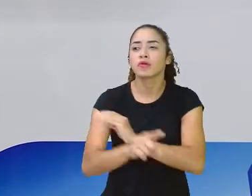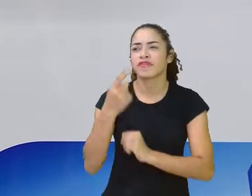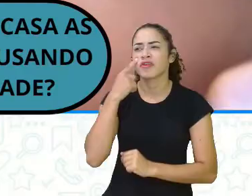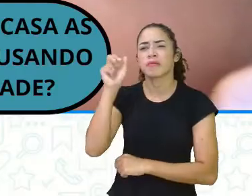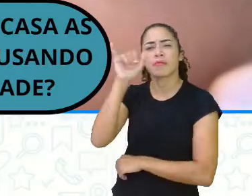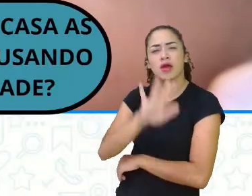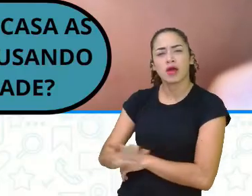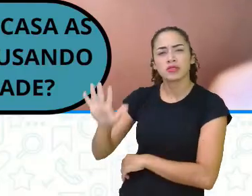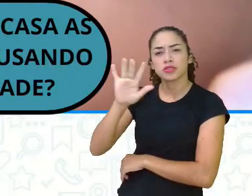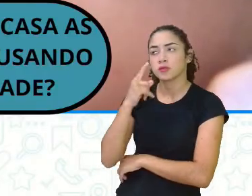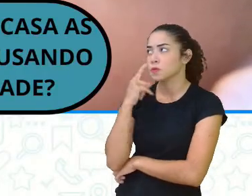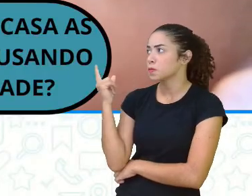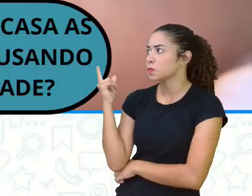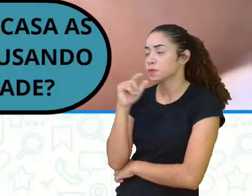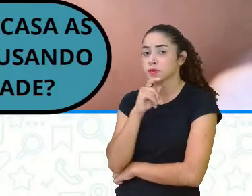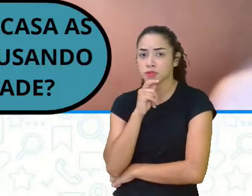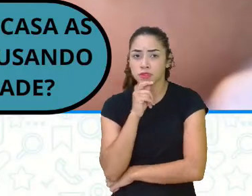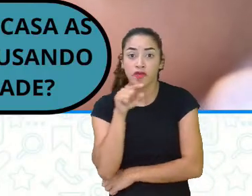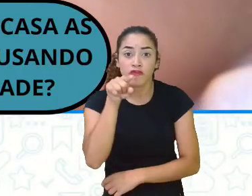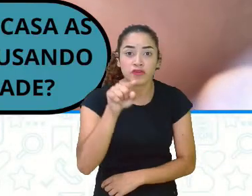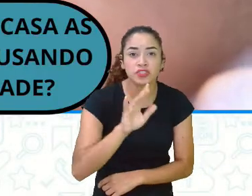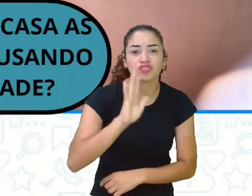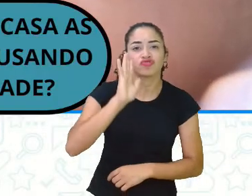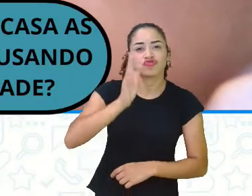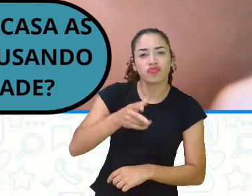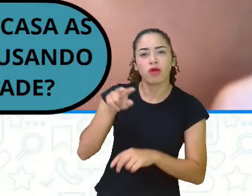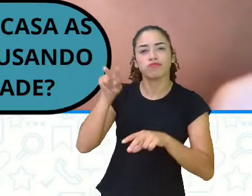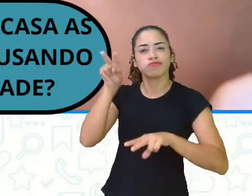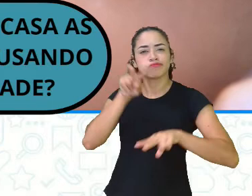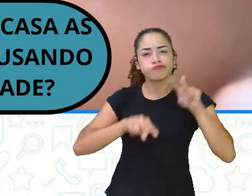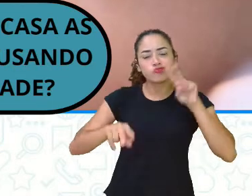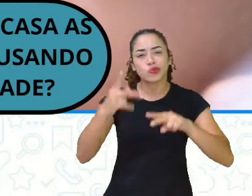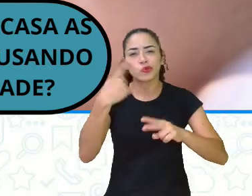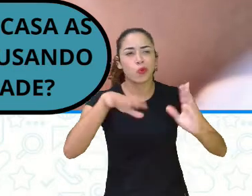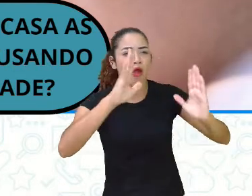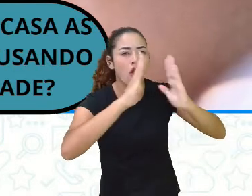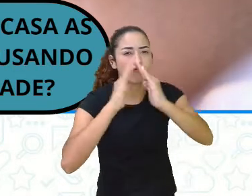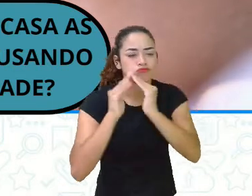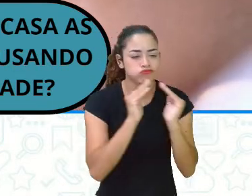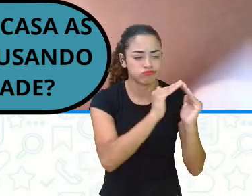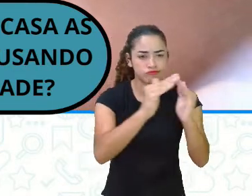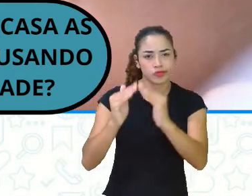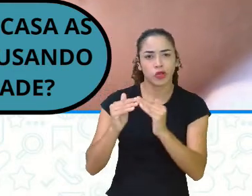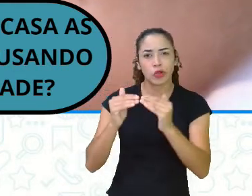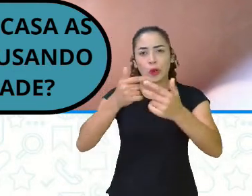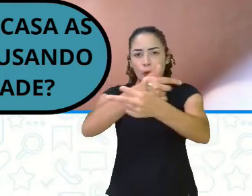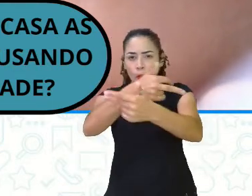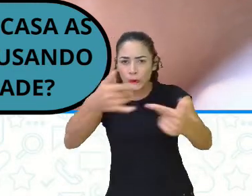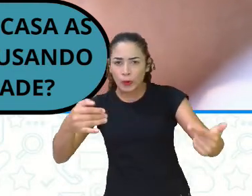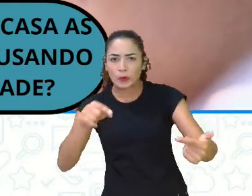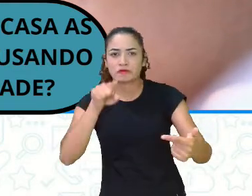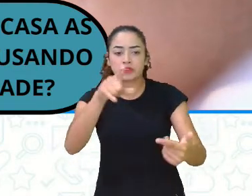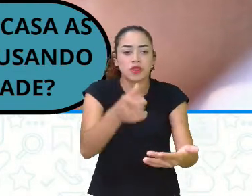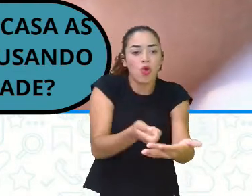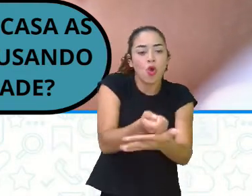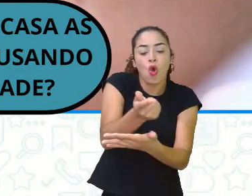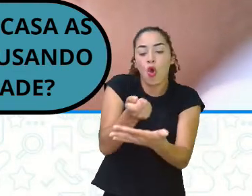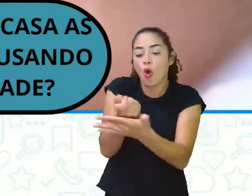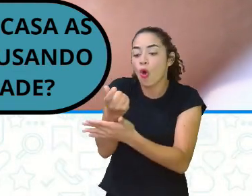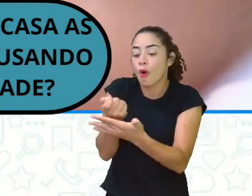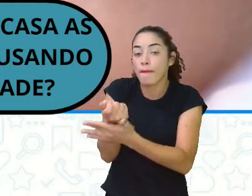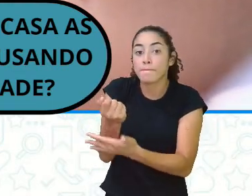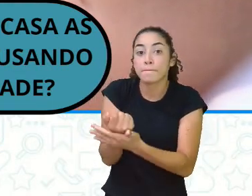imagem. Você já observou em sua casa as coisas que você compra usando